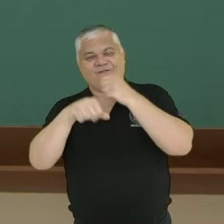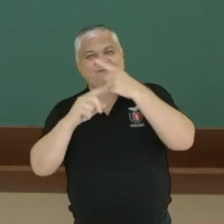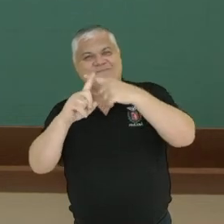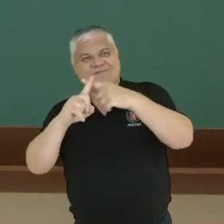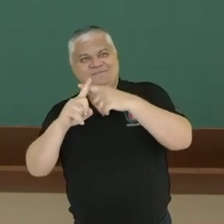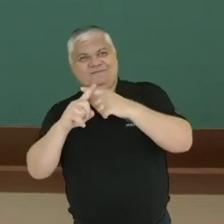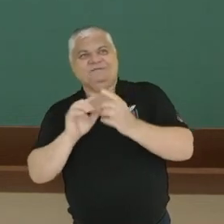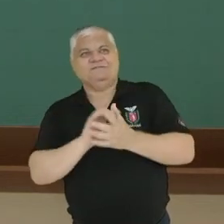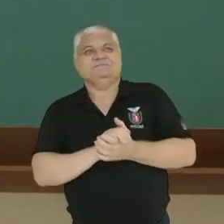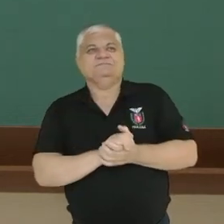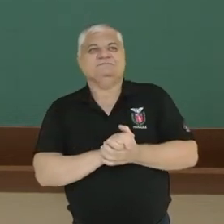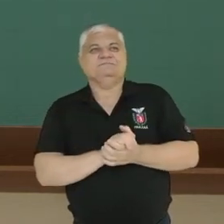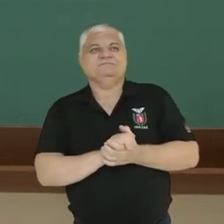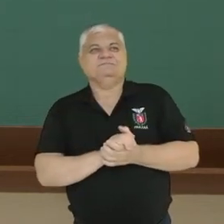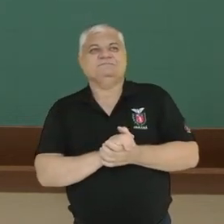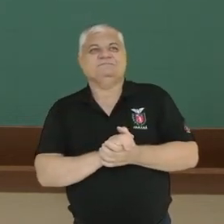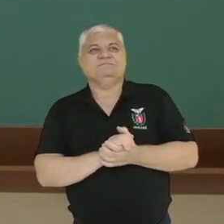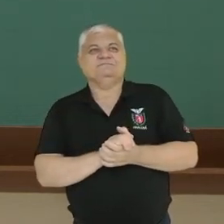multiplicando, né?